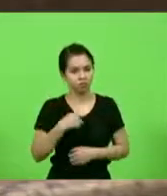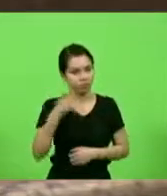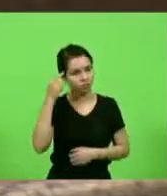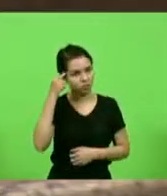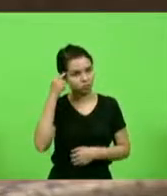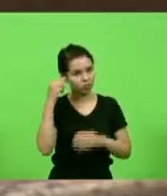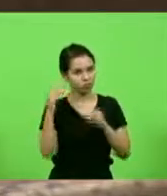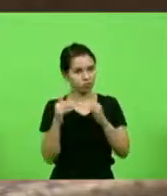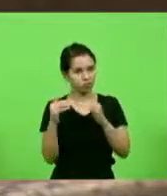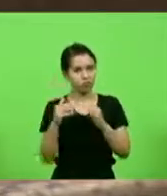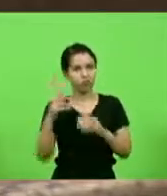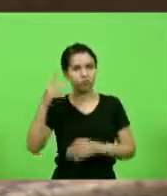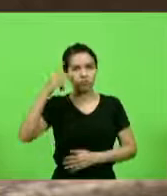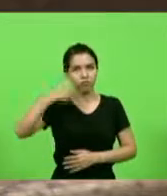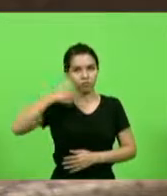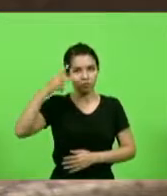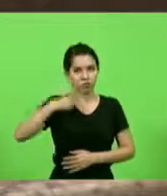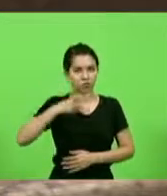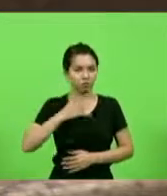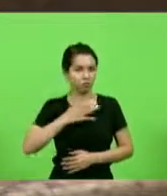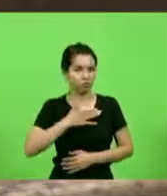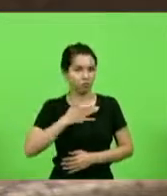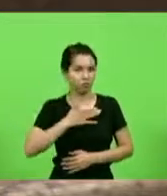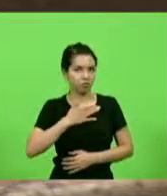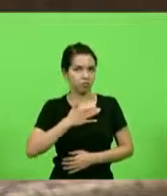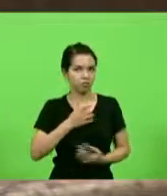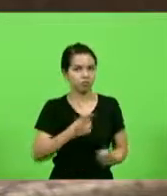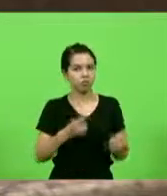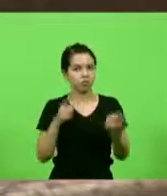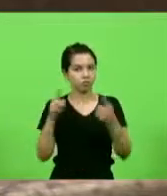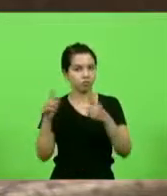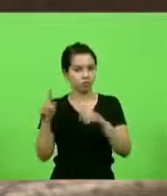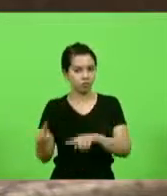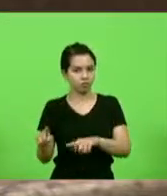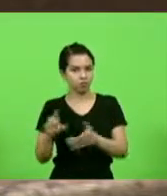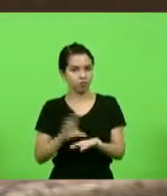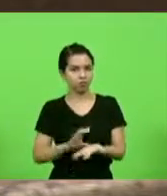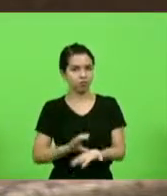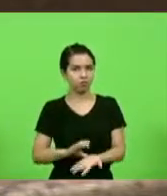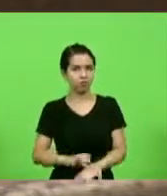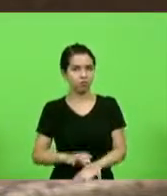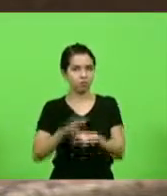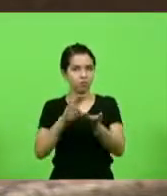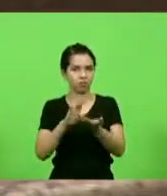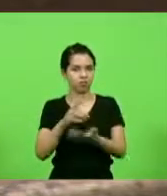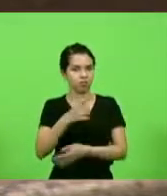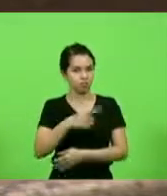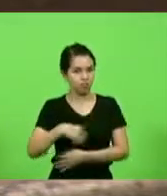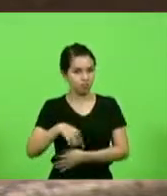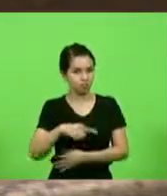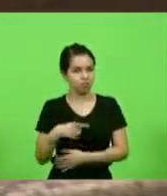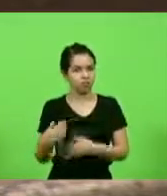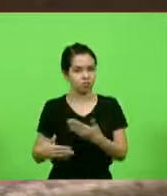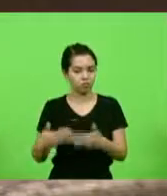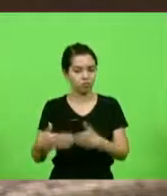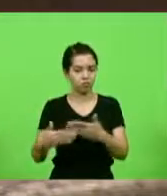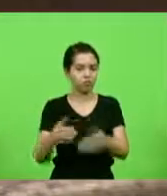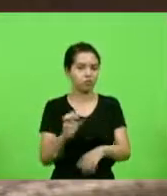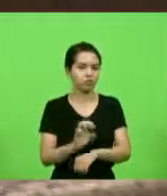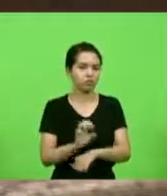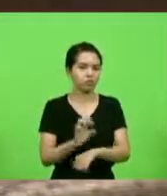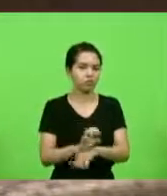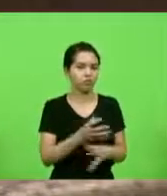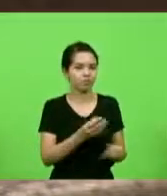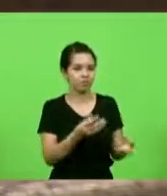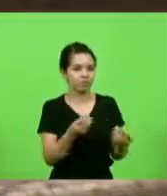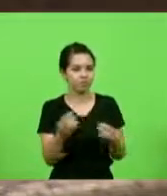aí é pessoal, é uma coisa minha, da contrariedade dos conselhos. Nós estamos atravessando no Estado várias situações aí que a gente